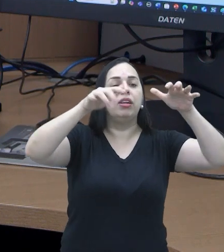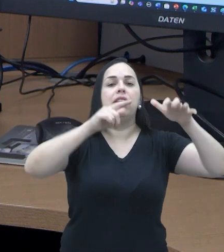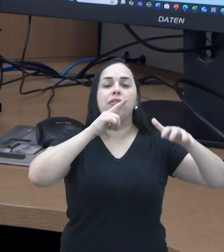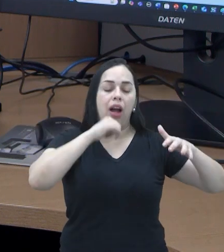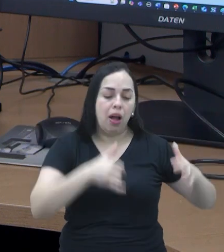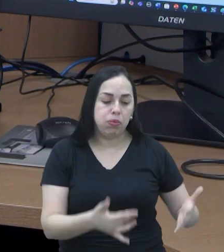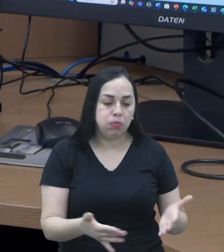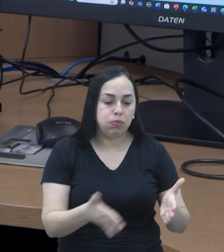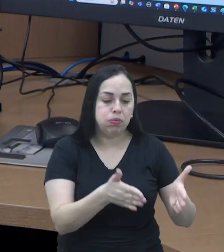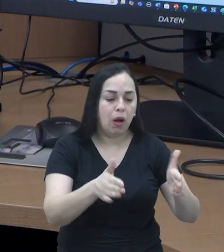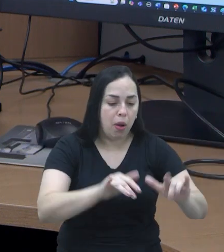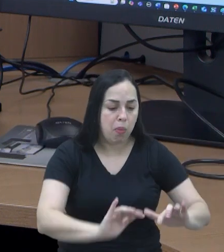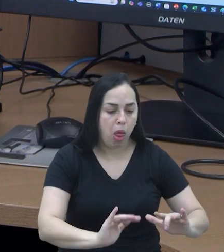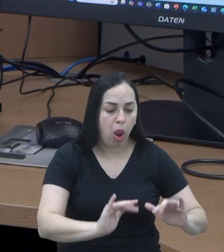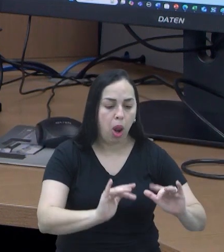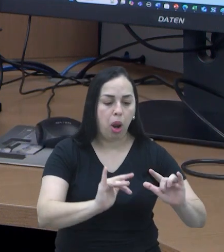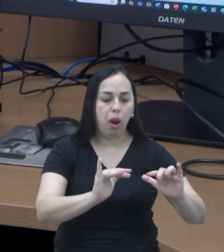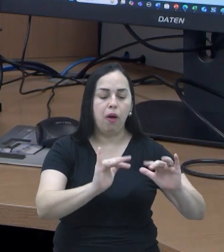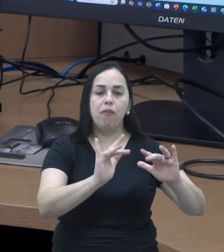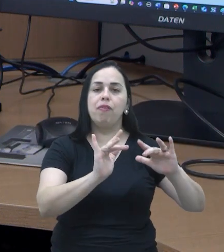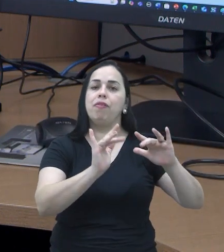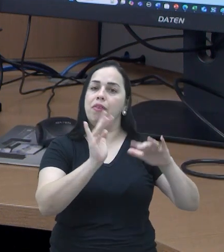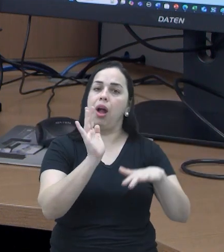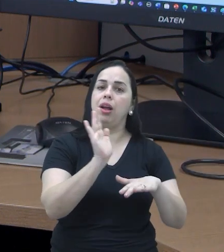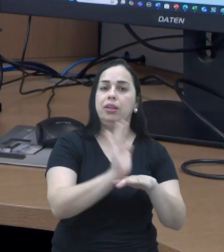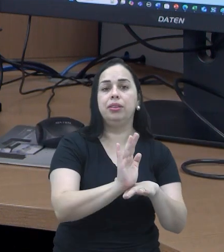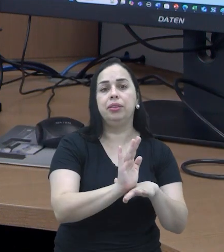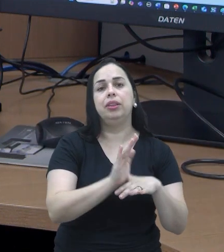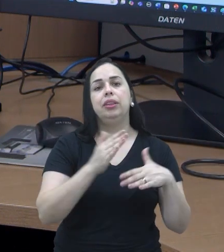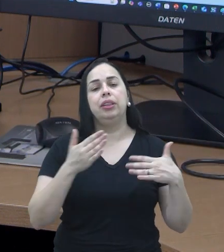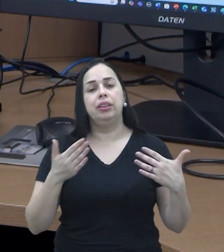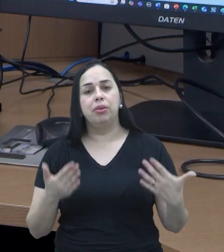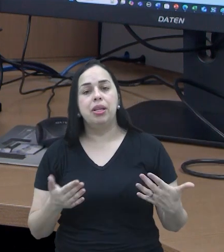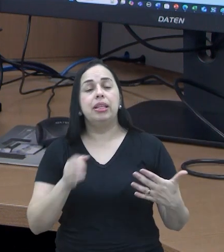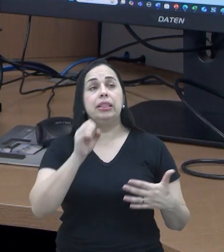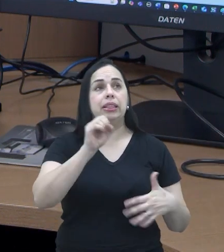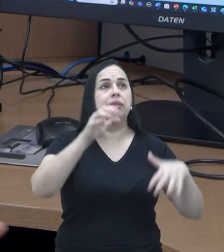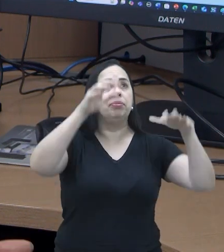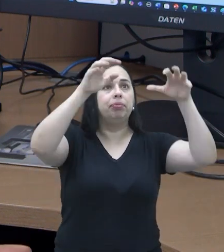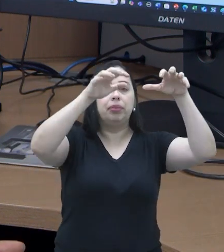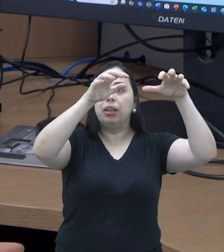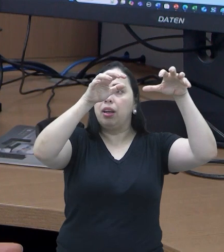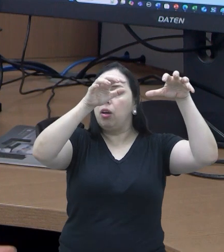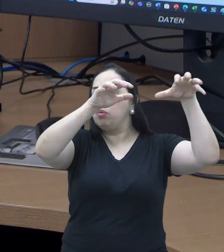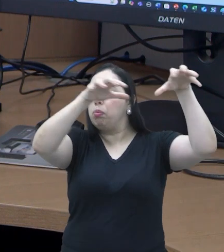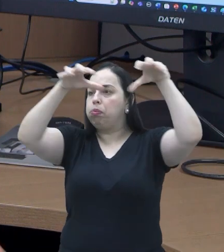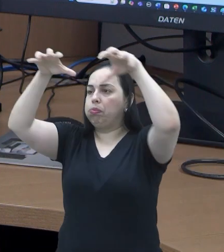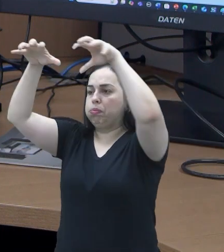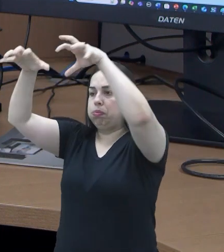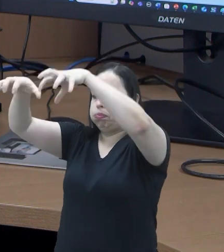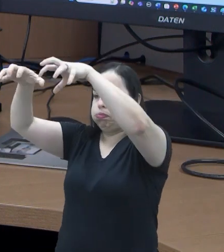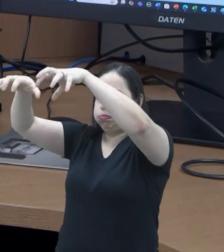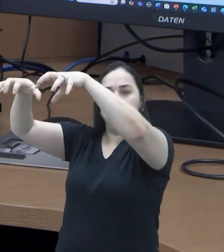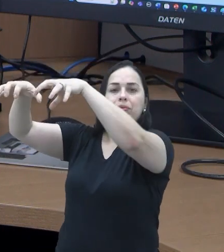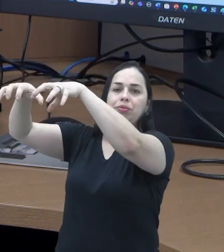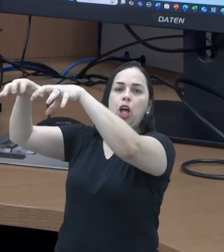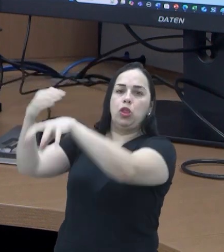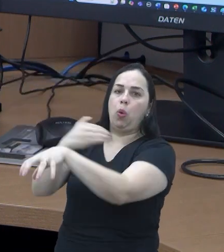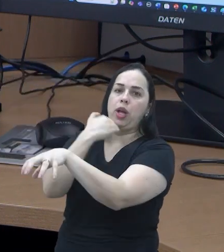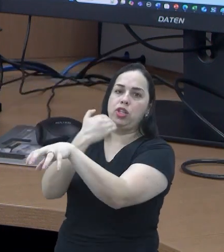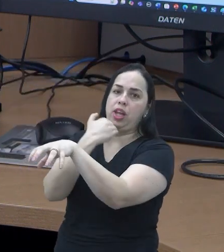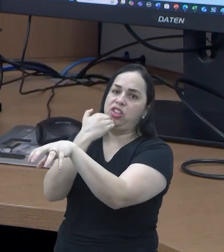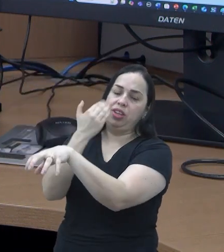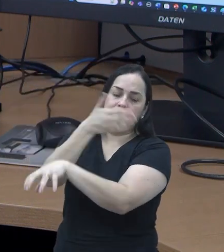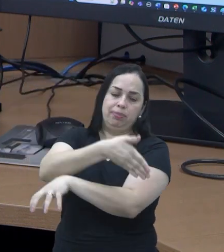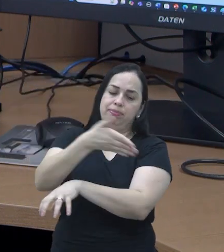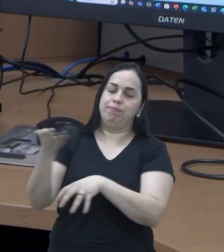pode favorecer ou não essa reserva de água nos reservatórios. Então, se elas caírem fora dos reservatórios,